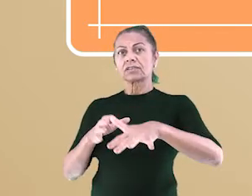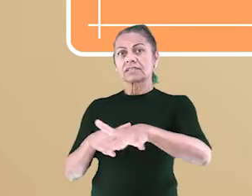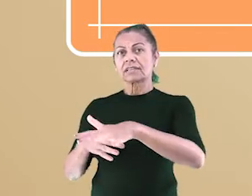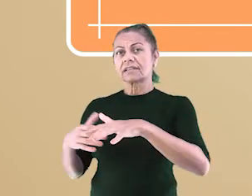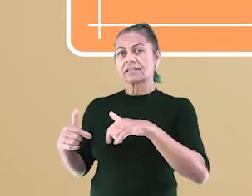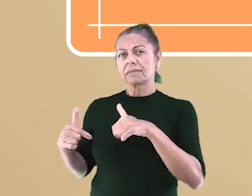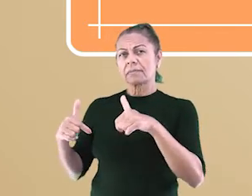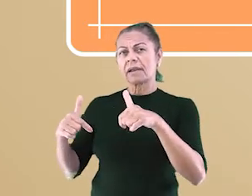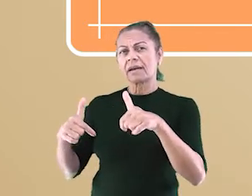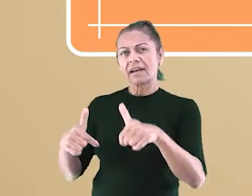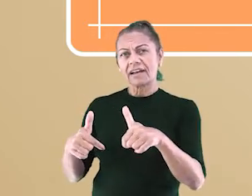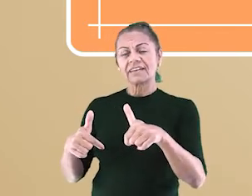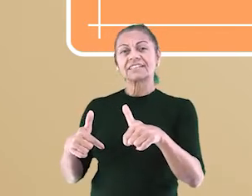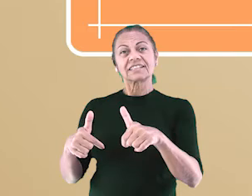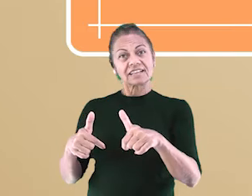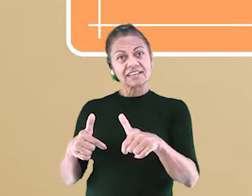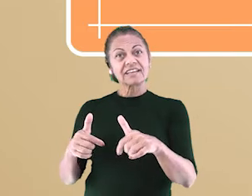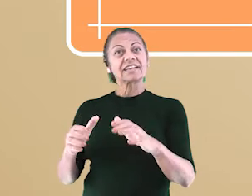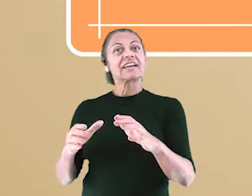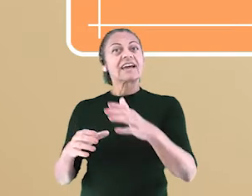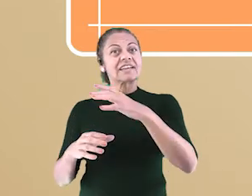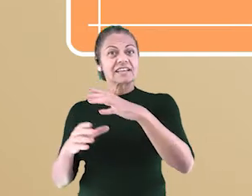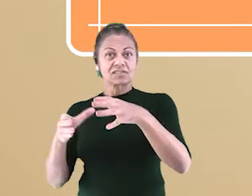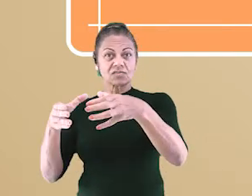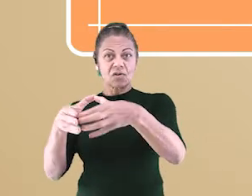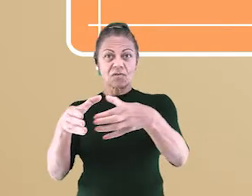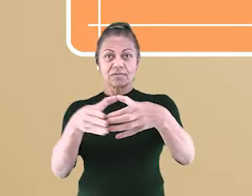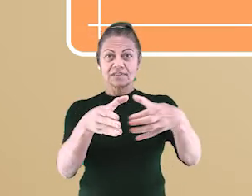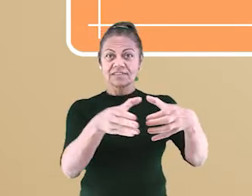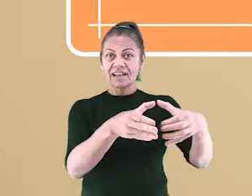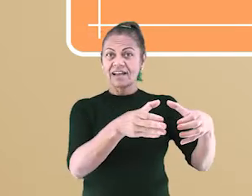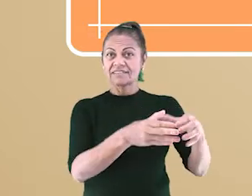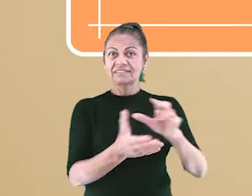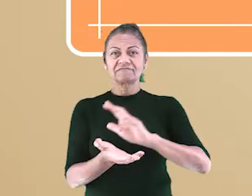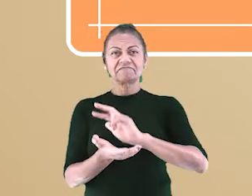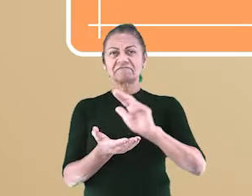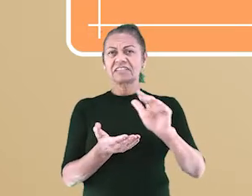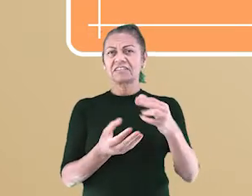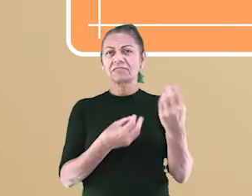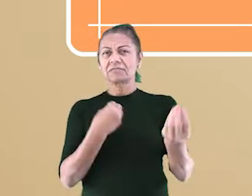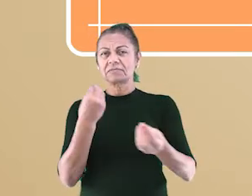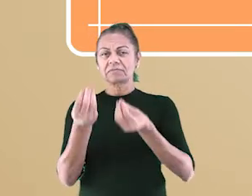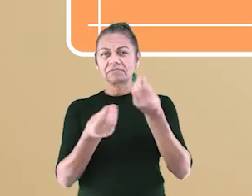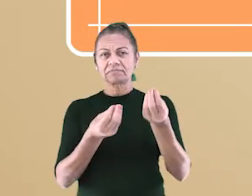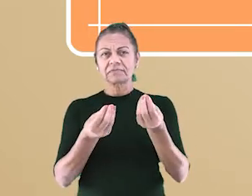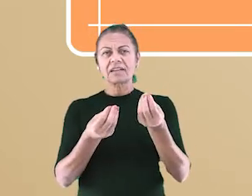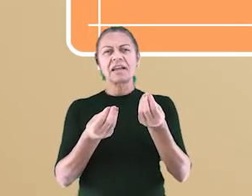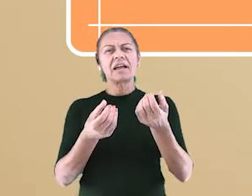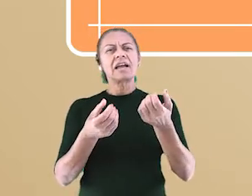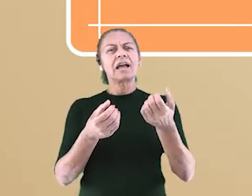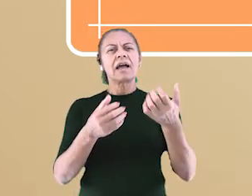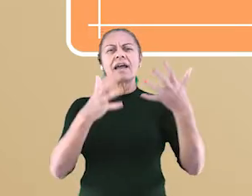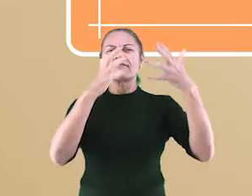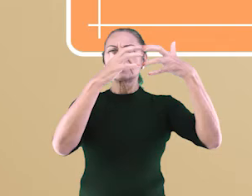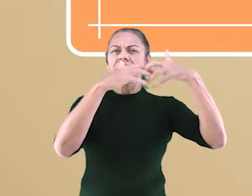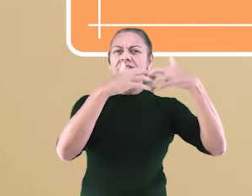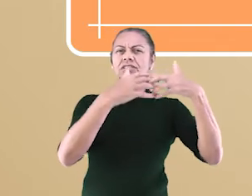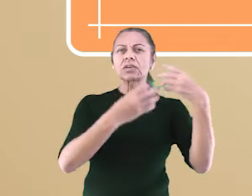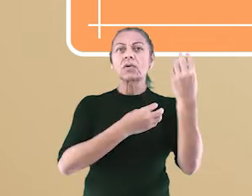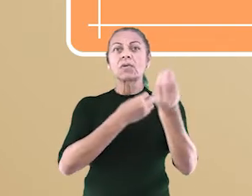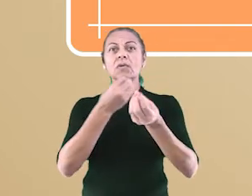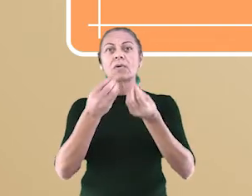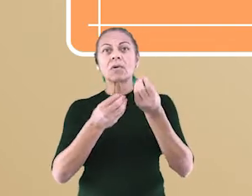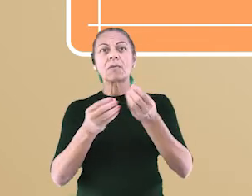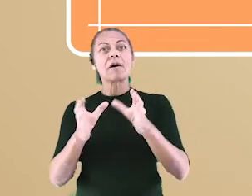pessoas exercem em diferentes comunidades. O objetivo dessa aula é identificar as profissões, refletindo sobre